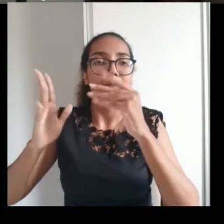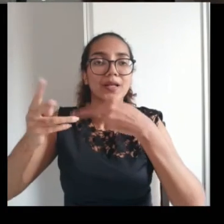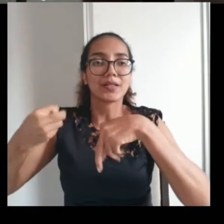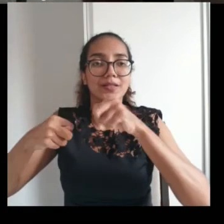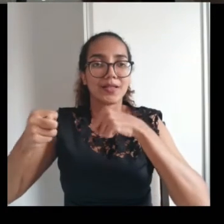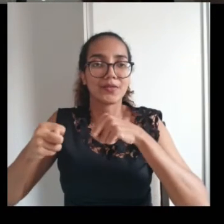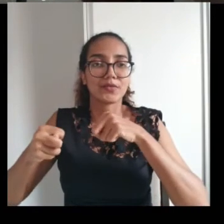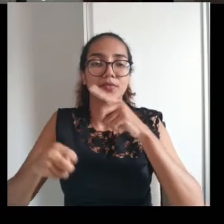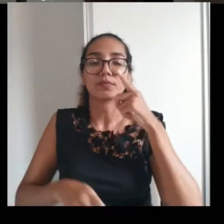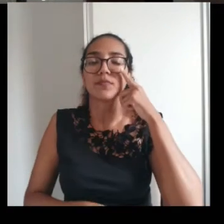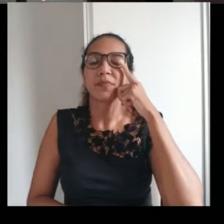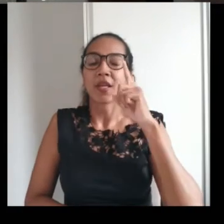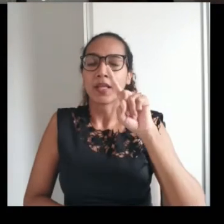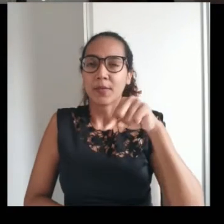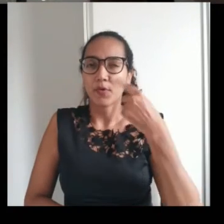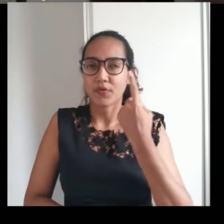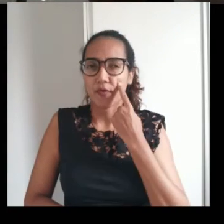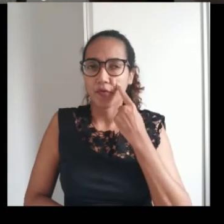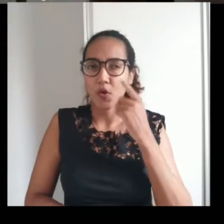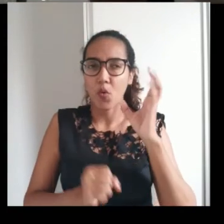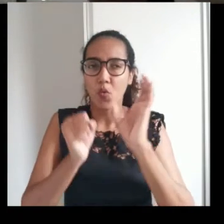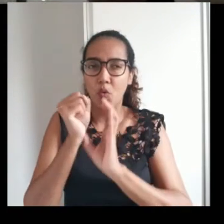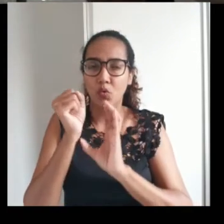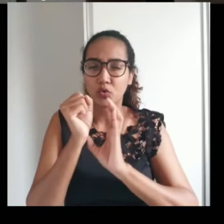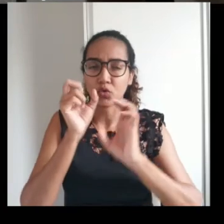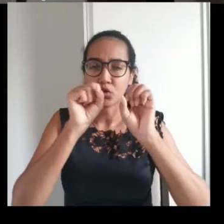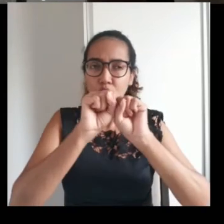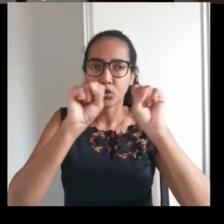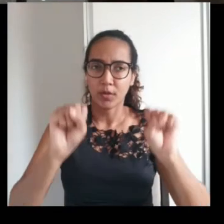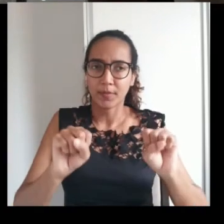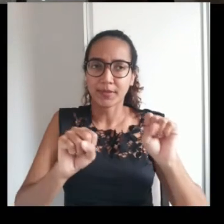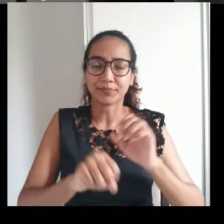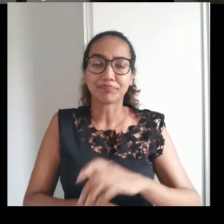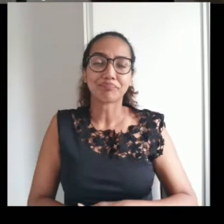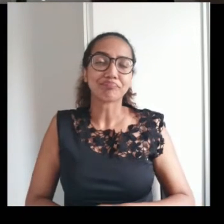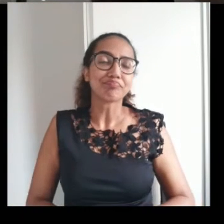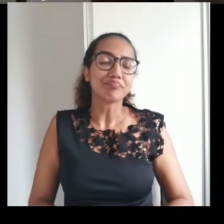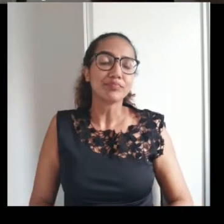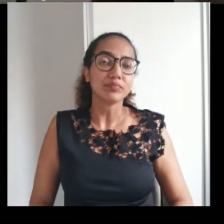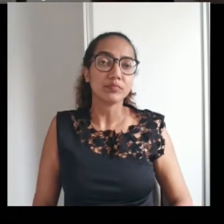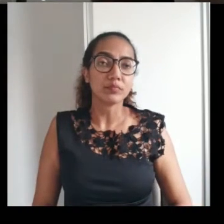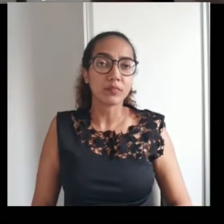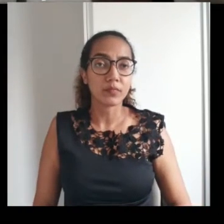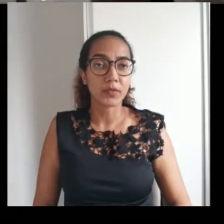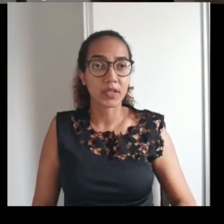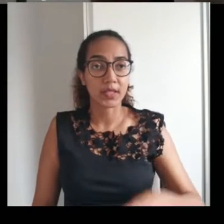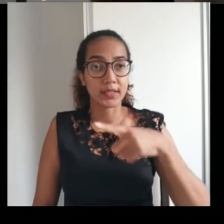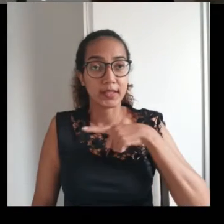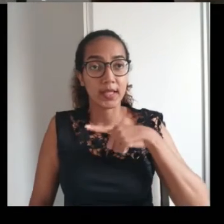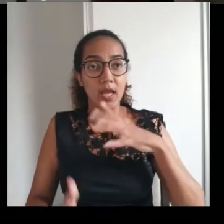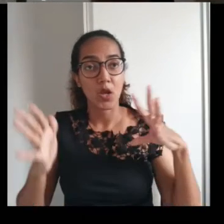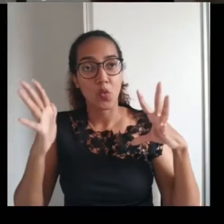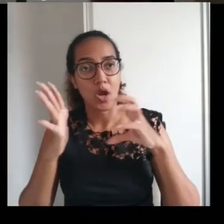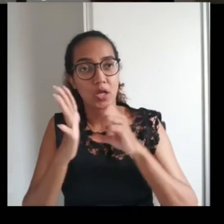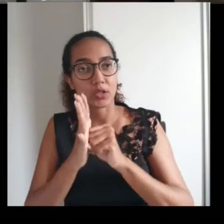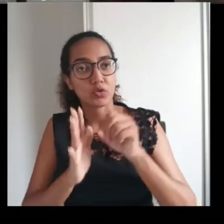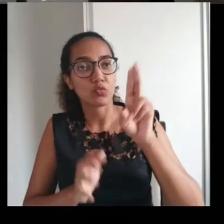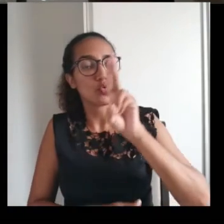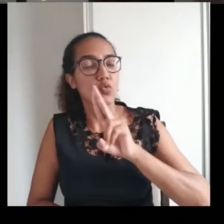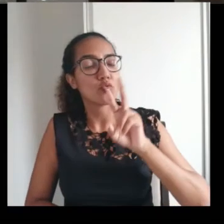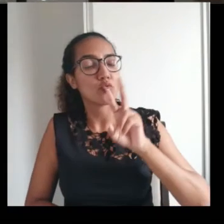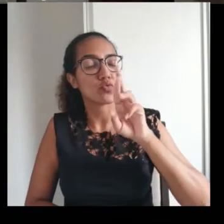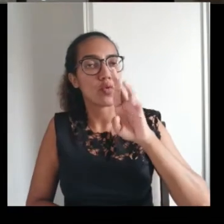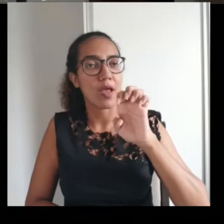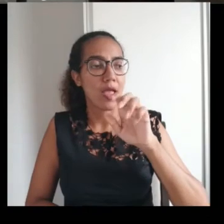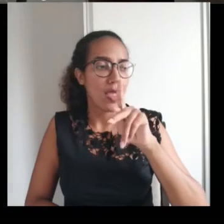de exemplo, inclusive nessa mesma temática aqui, né? Que tem o cadastro, que usa o repositório, né? Essas setinhas aqui, ó, esse cara tem